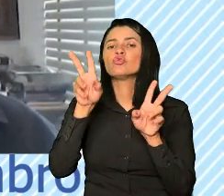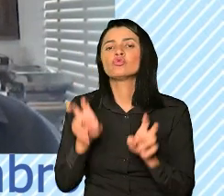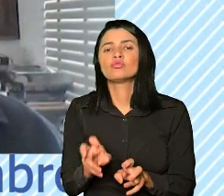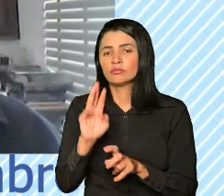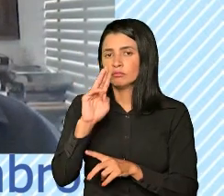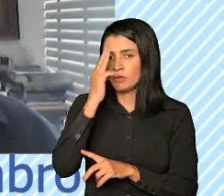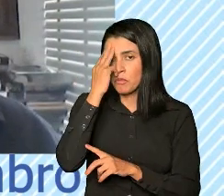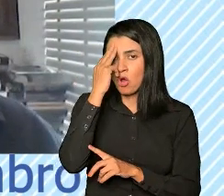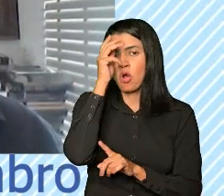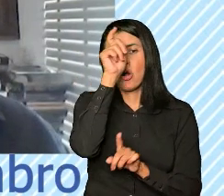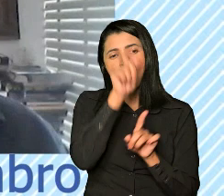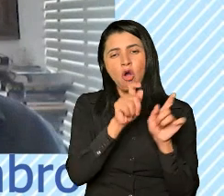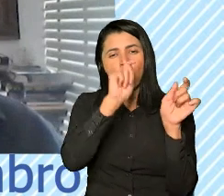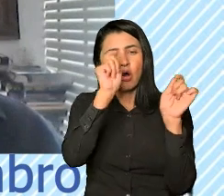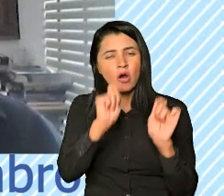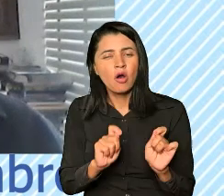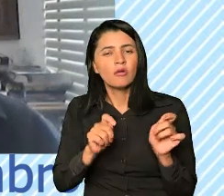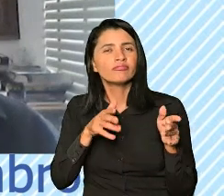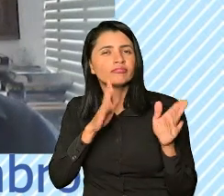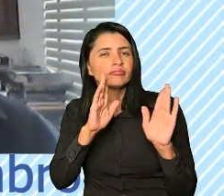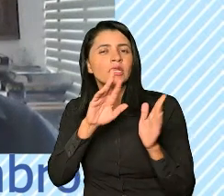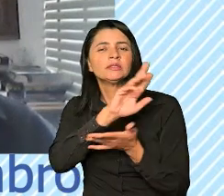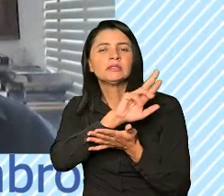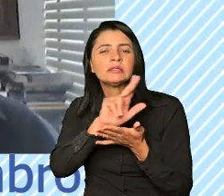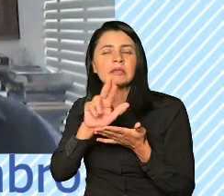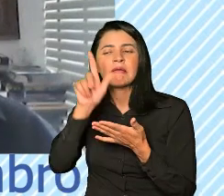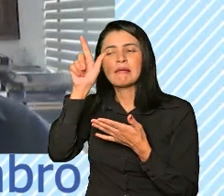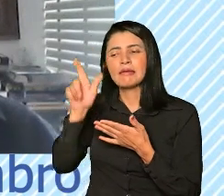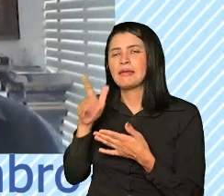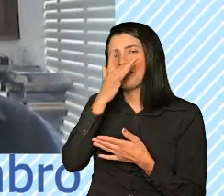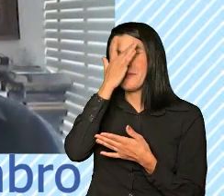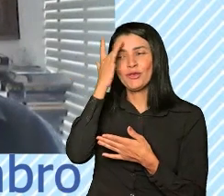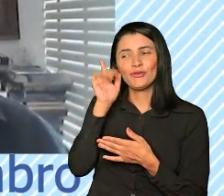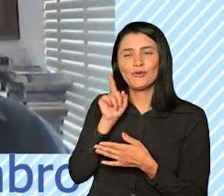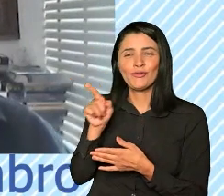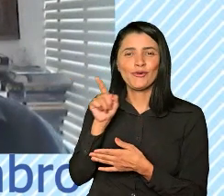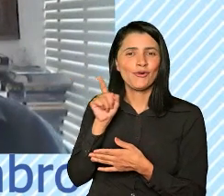memórias, monumentos. É uma pessoa